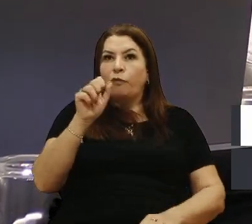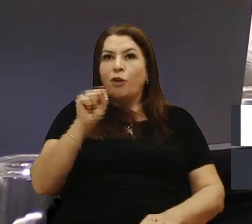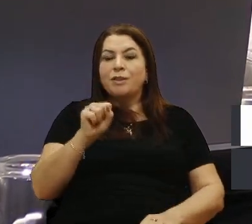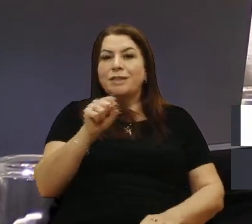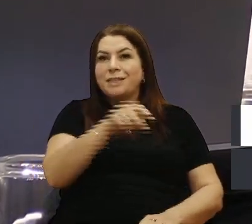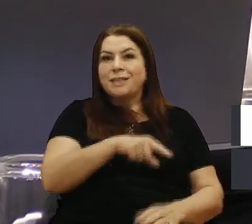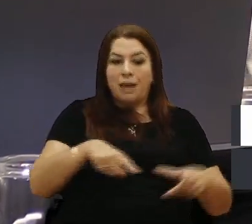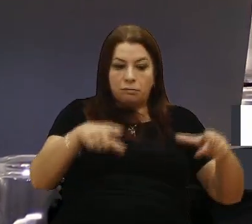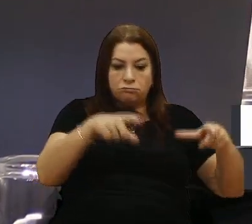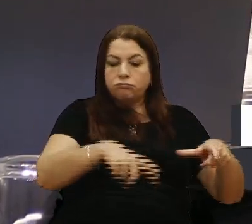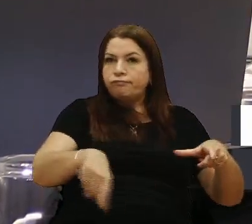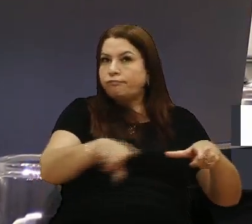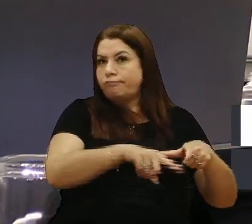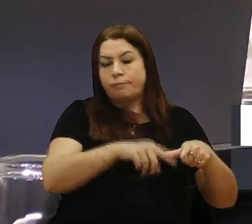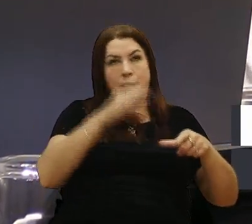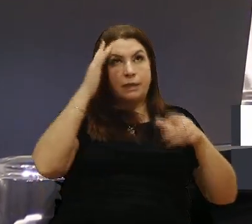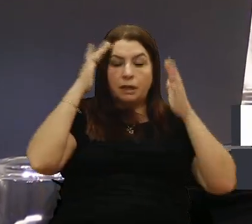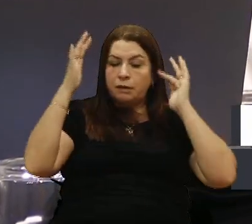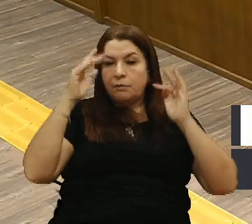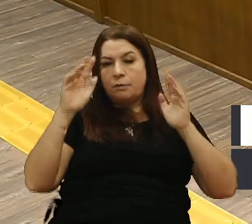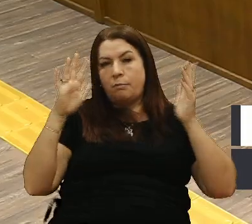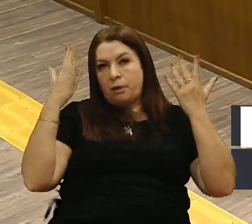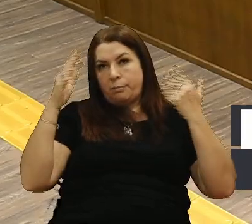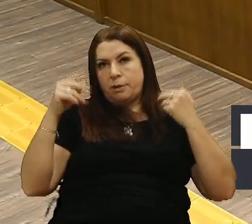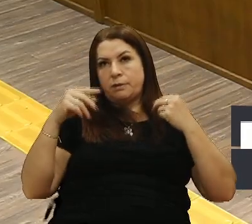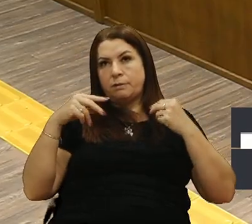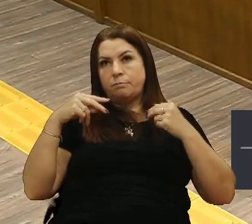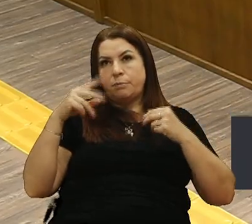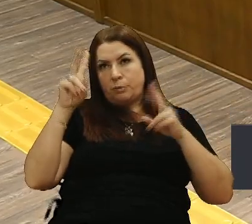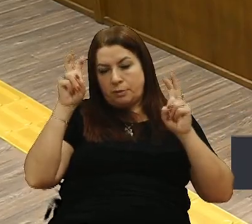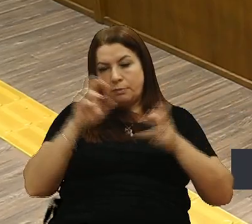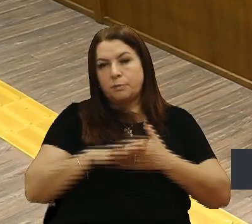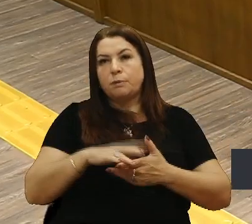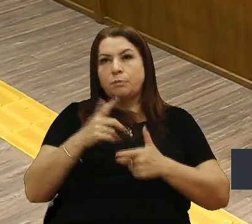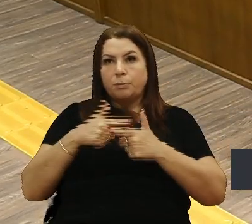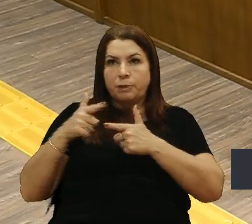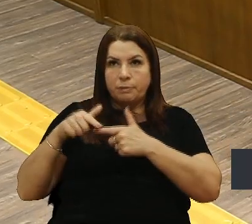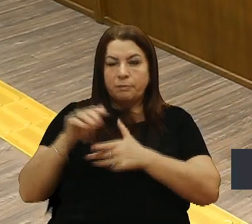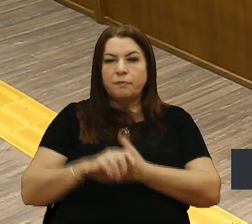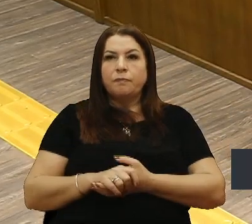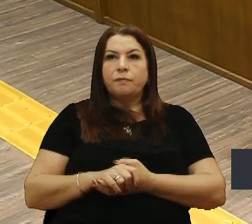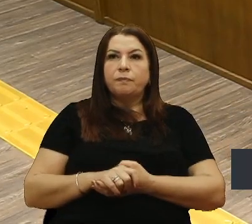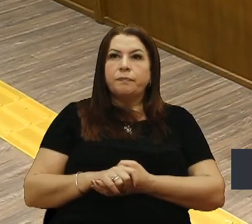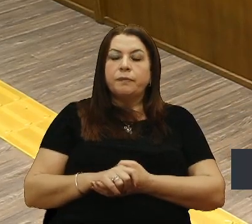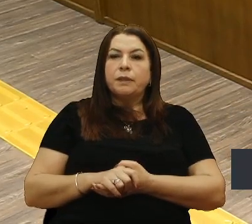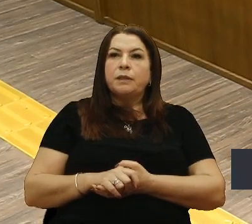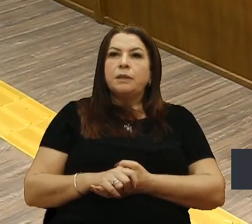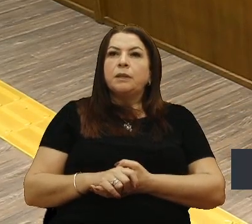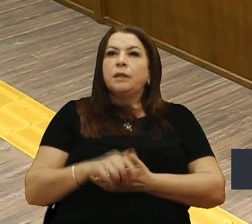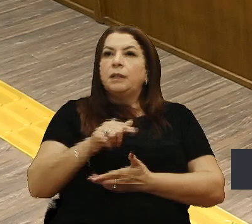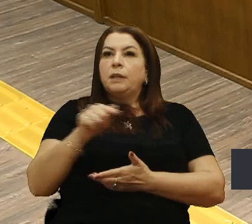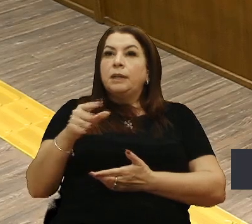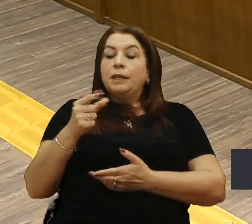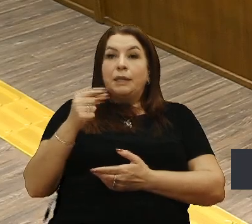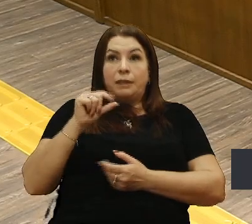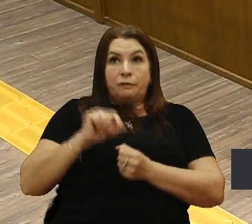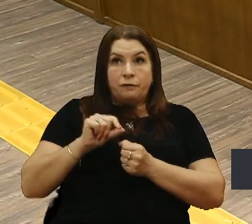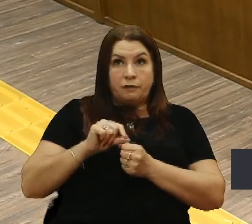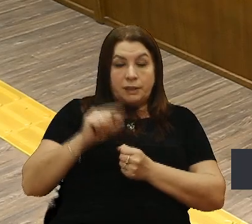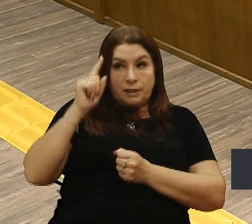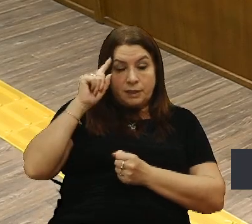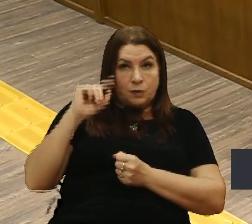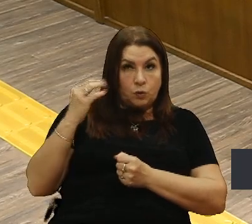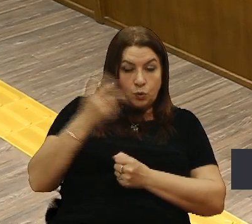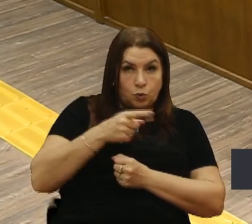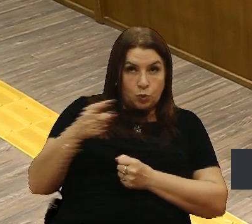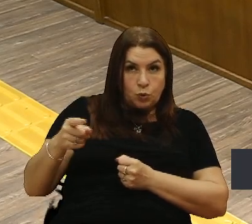sumidouro nessas áreas? Isso é delírio, parabéns pelo tema. Não, eu acho isso. E o problema, vereador Cláudio, é isso. Geralmente quem toma as